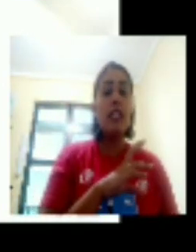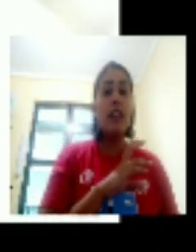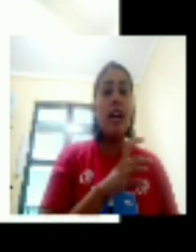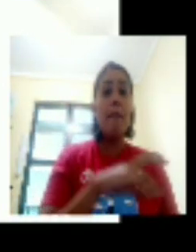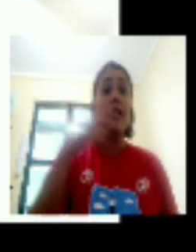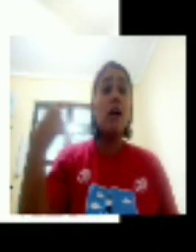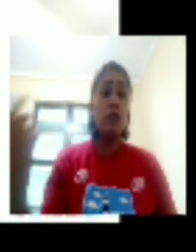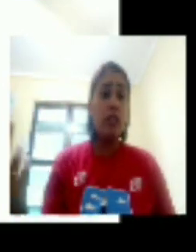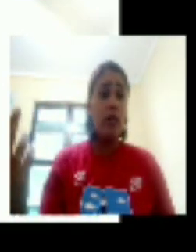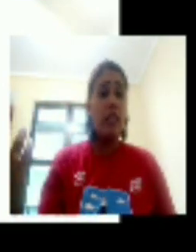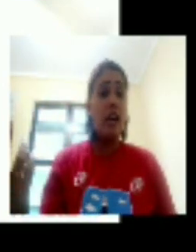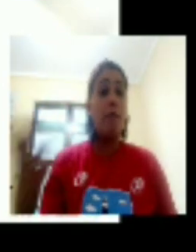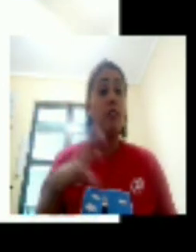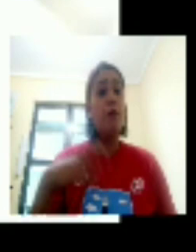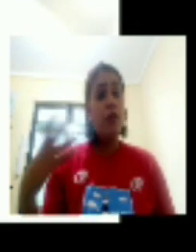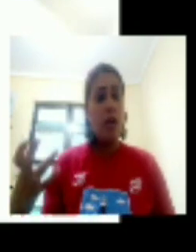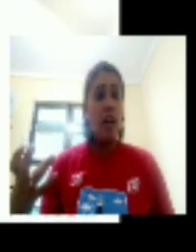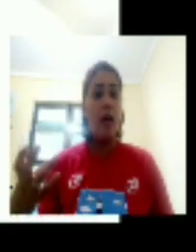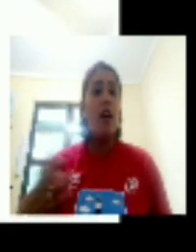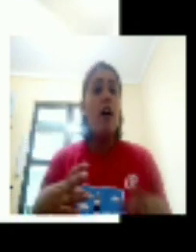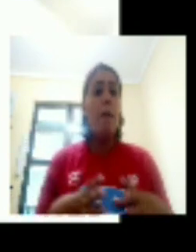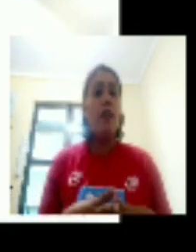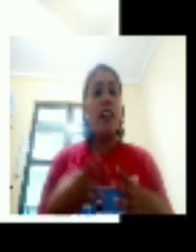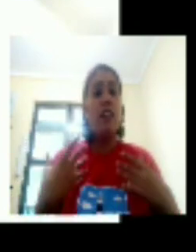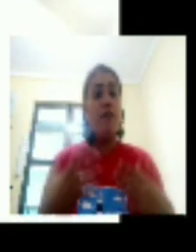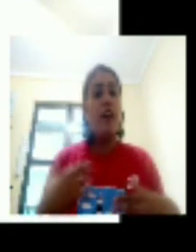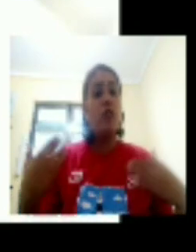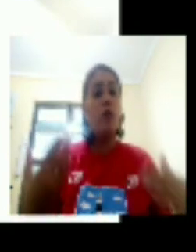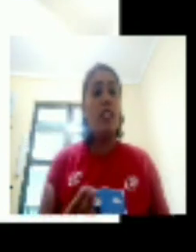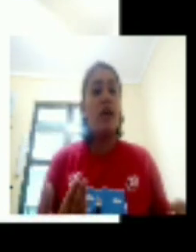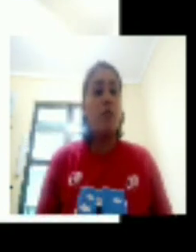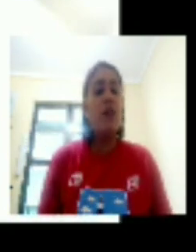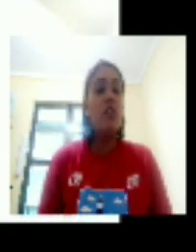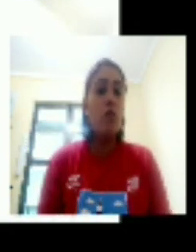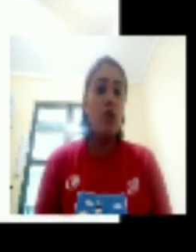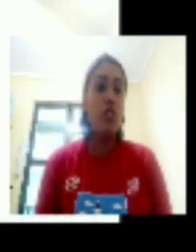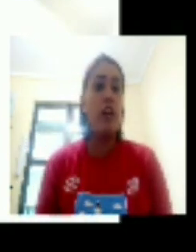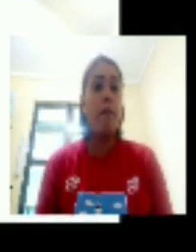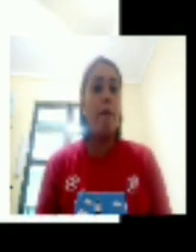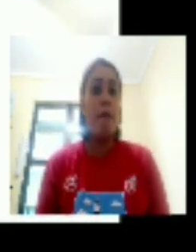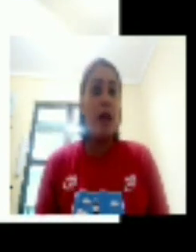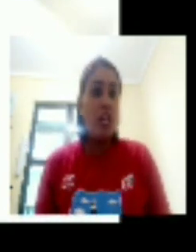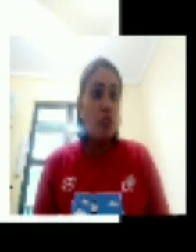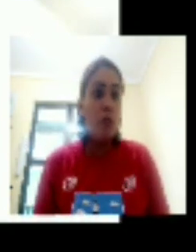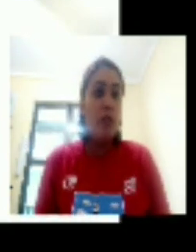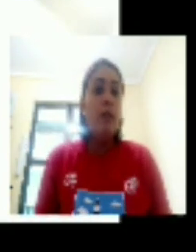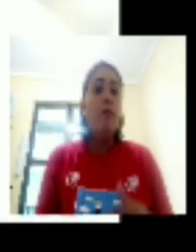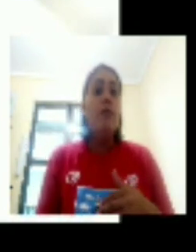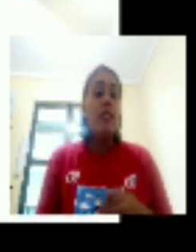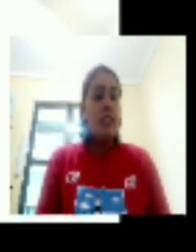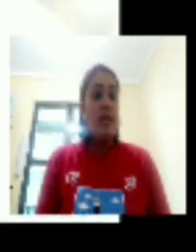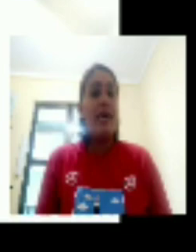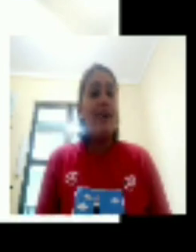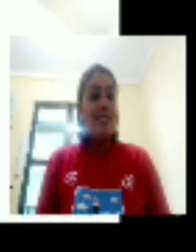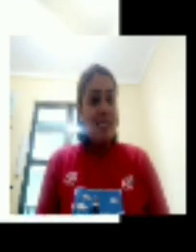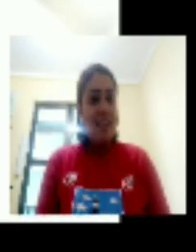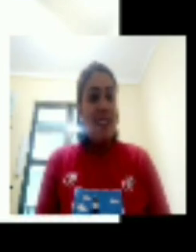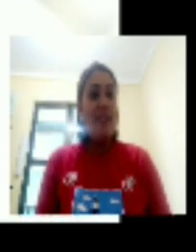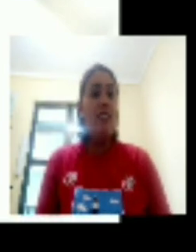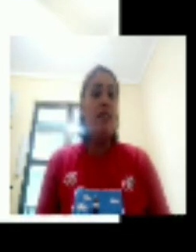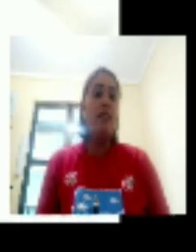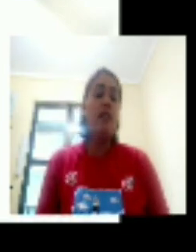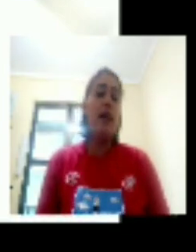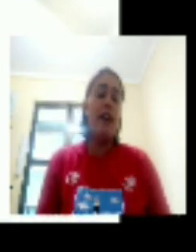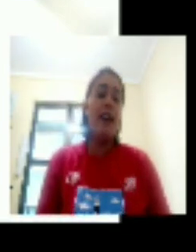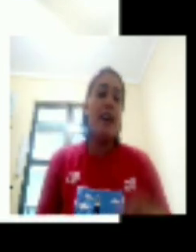SUDES, ele é melhor do que o INAMPS. Por quê? Porque ele fez com que as pessoas que mesmo sem